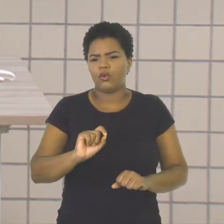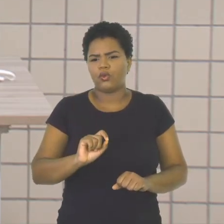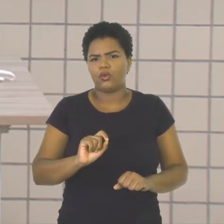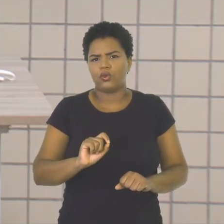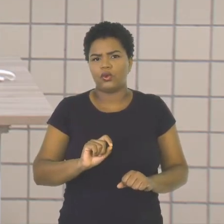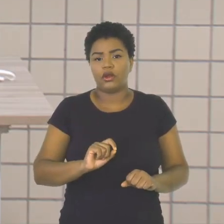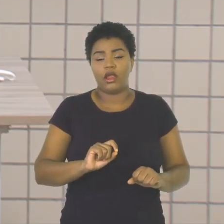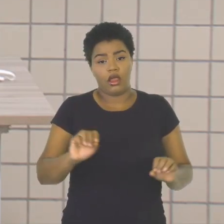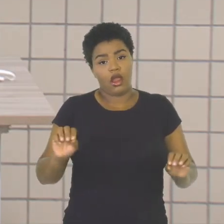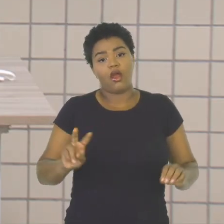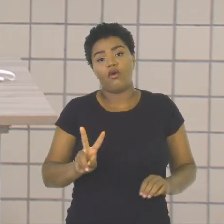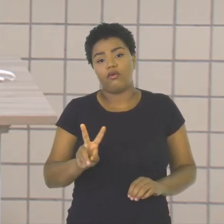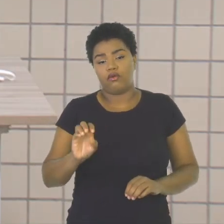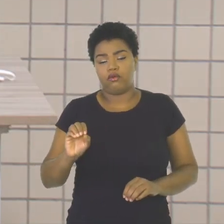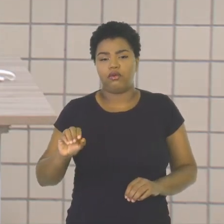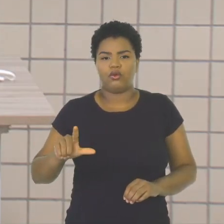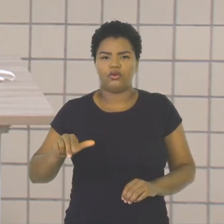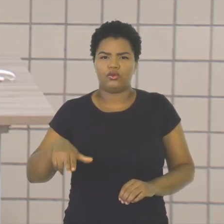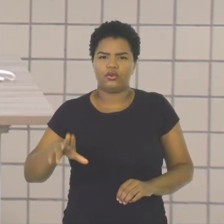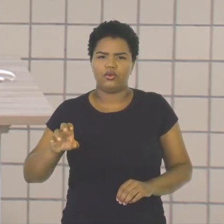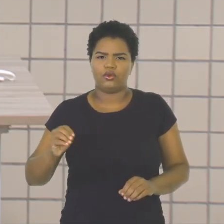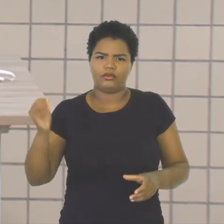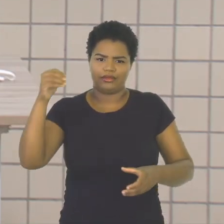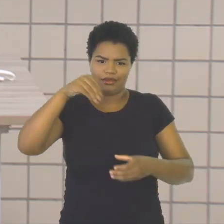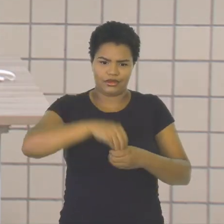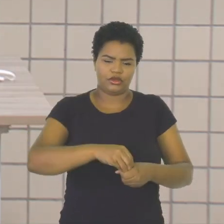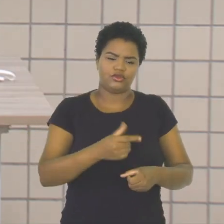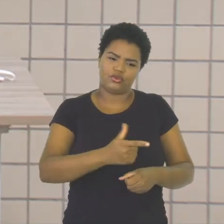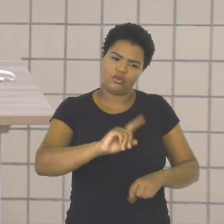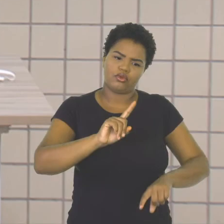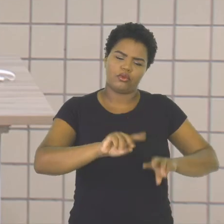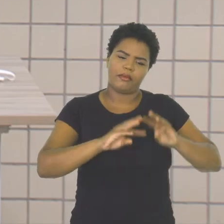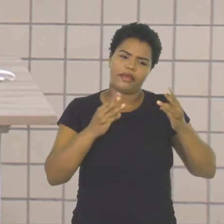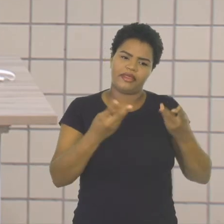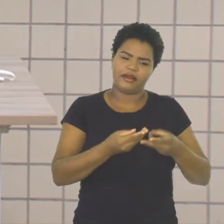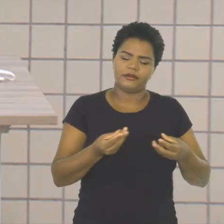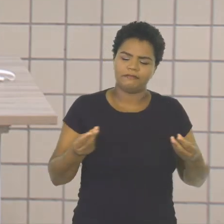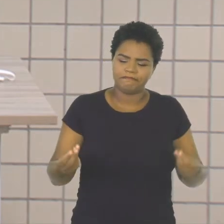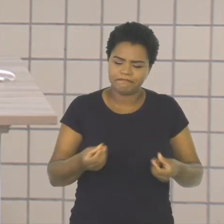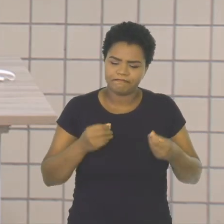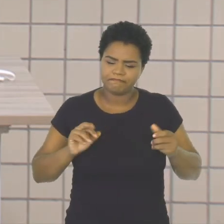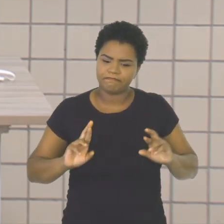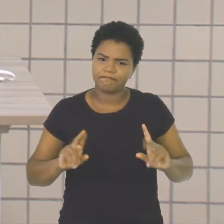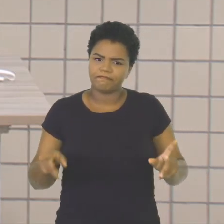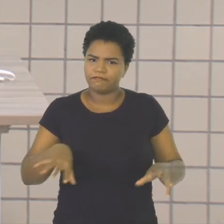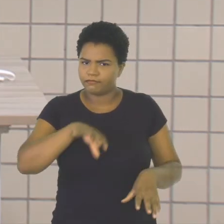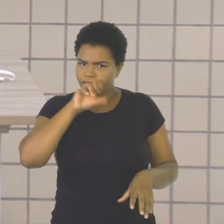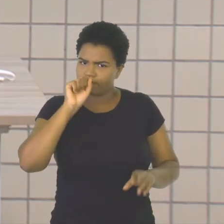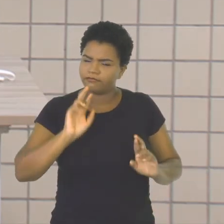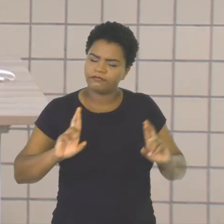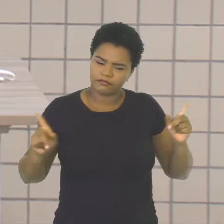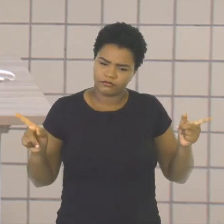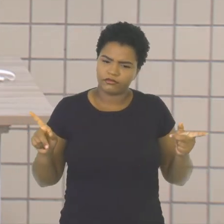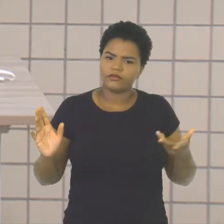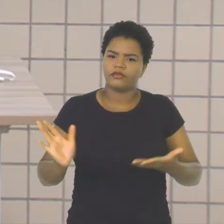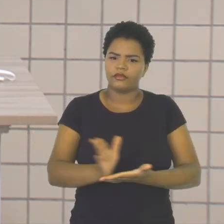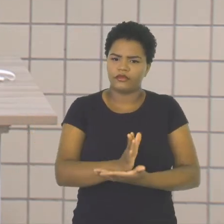outra matéria, né? De um outro formato. Então, ele vai ter um gosto diferente, ele vai ter um cheiro diferente. Em alguns casos, vai